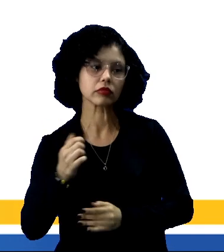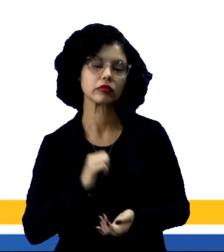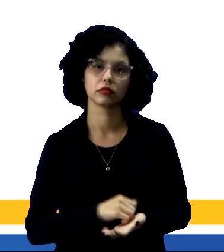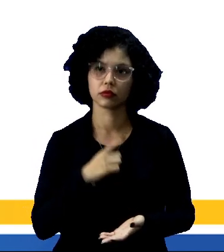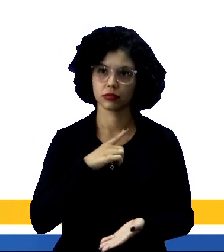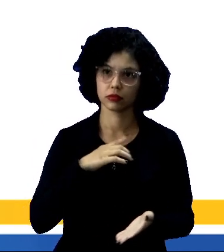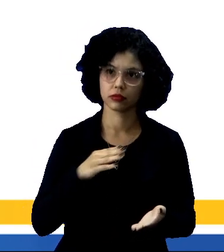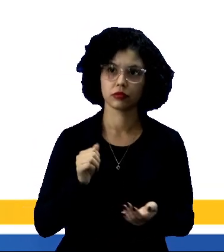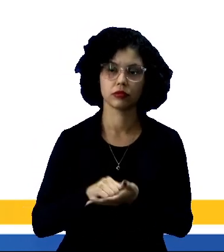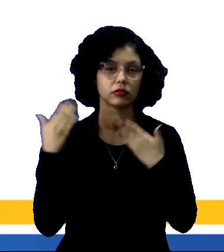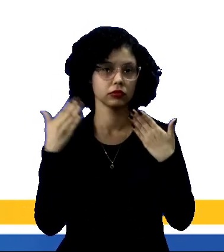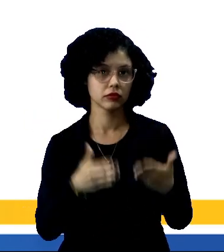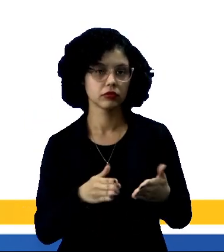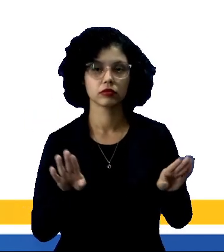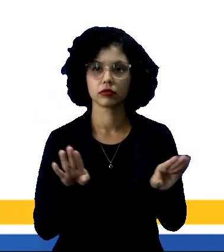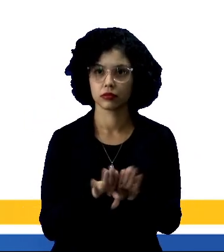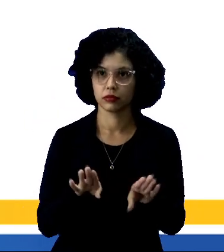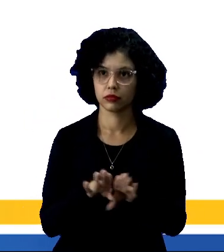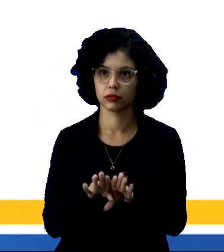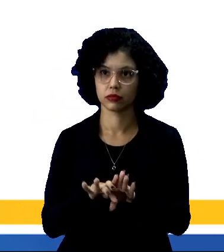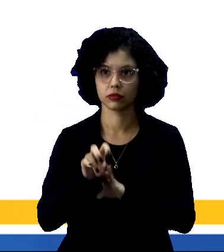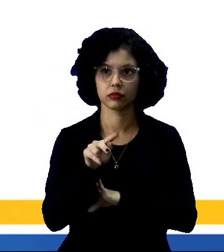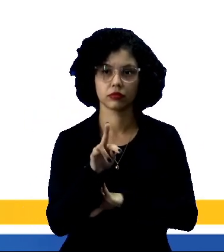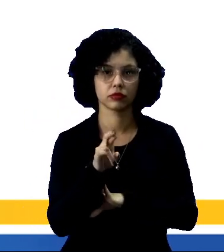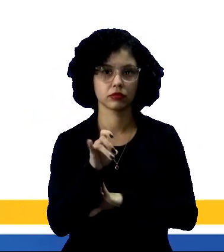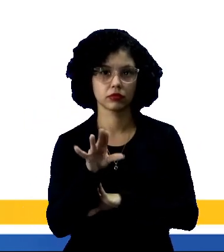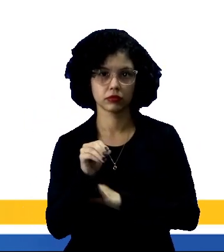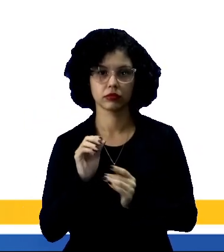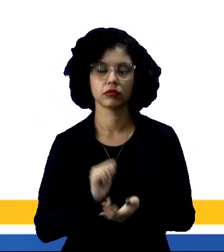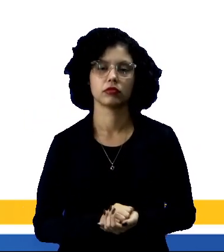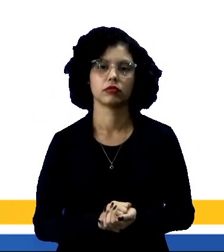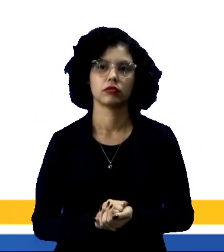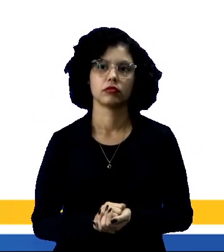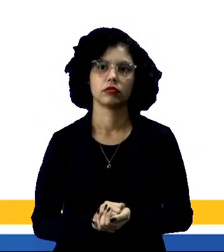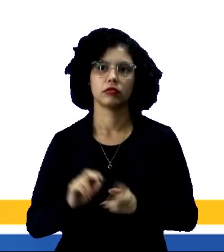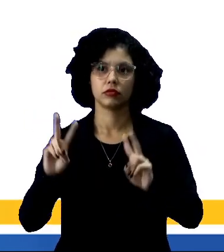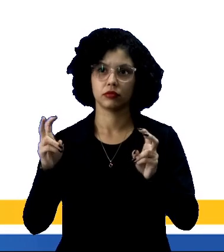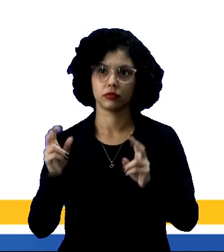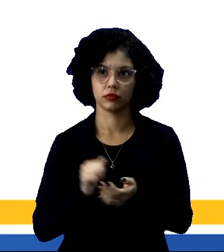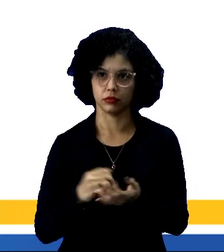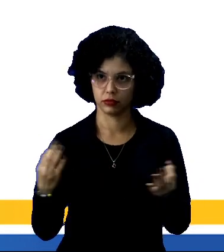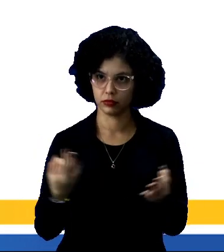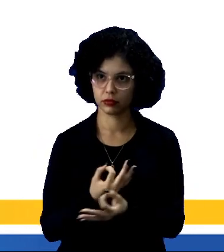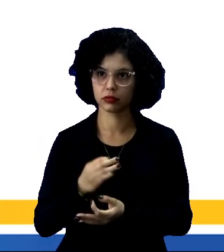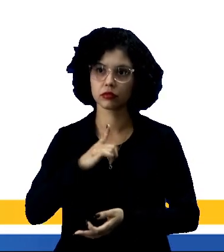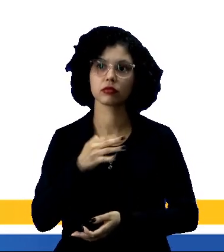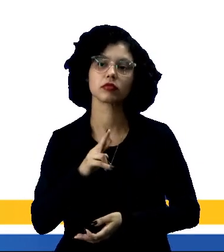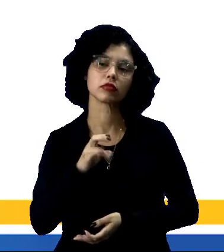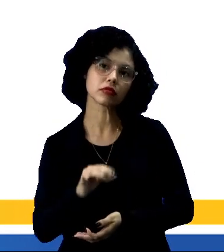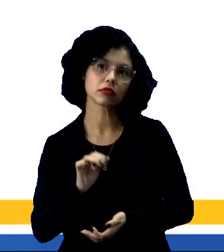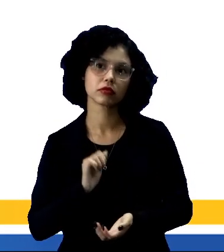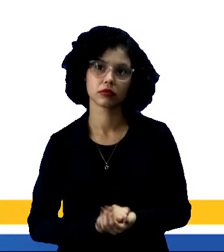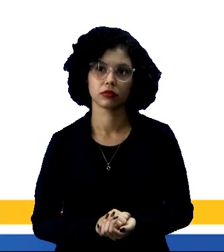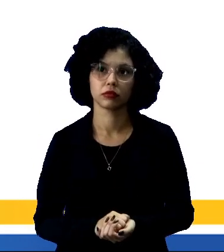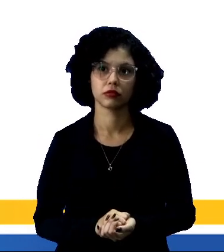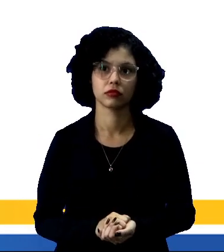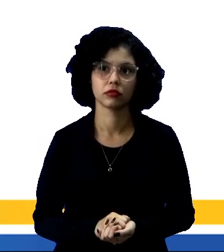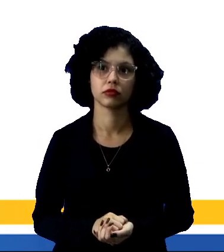temos o destinatário, que também é o vocativo. Abreviação aí de excelentíssimo,